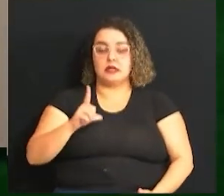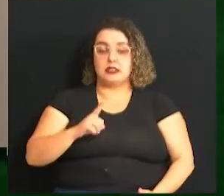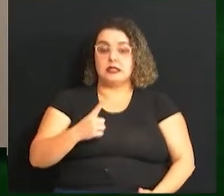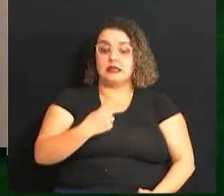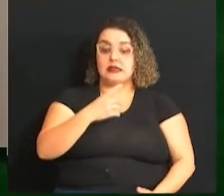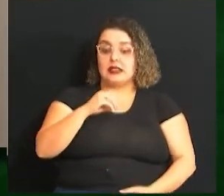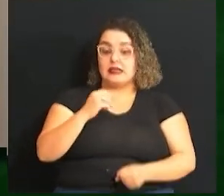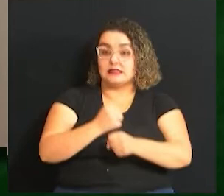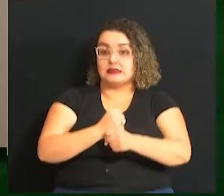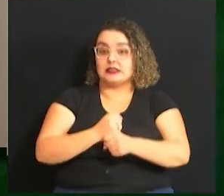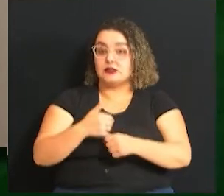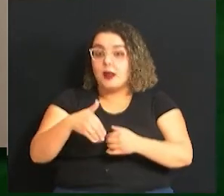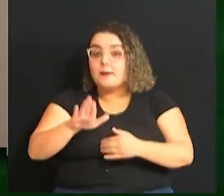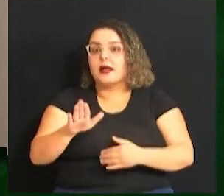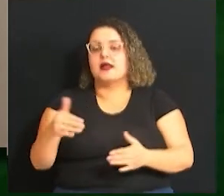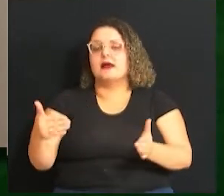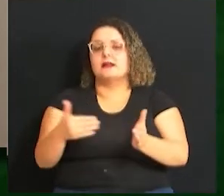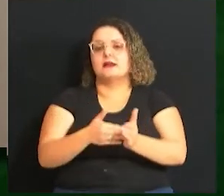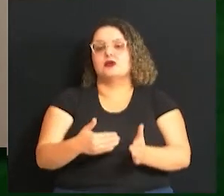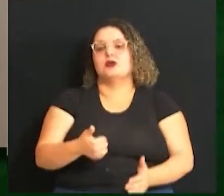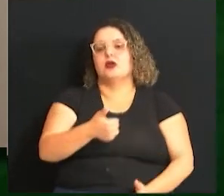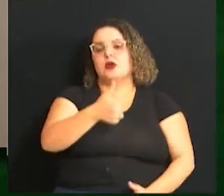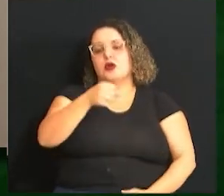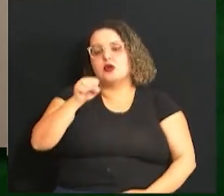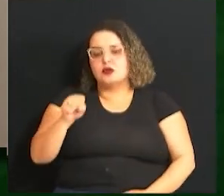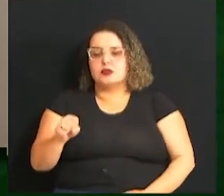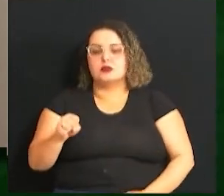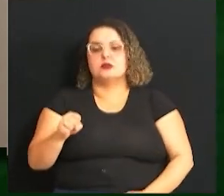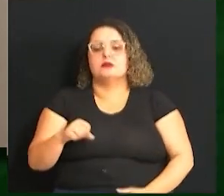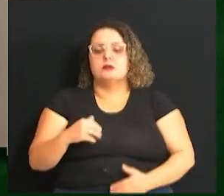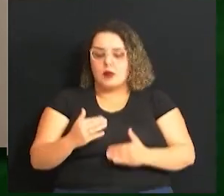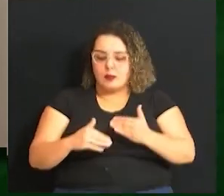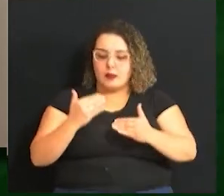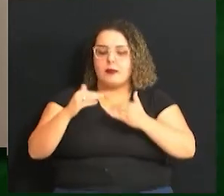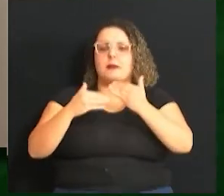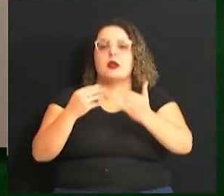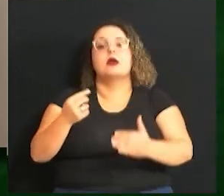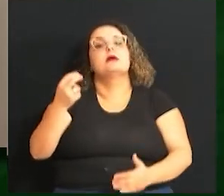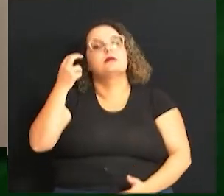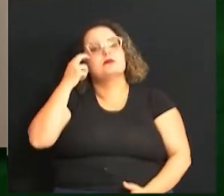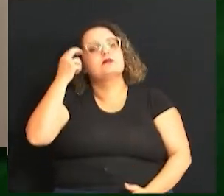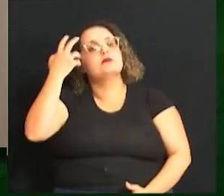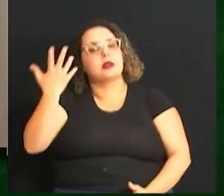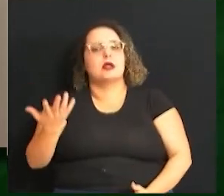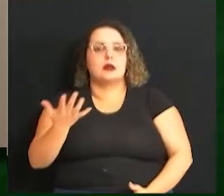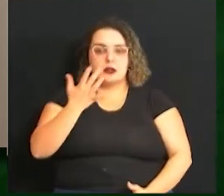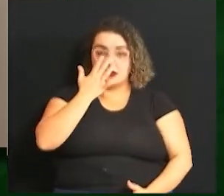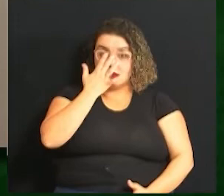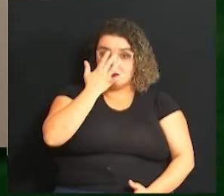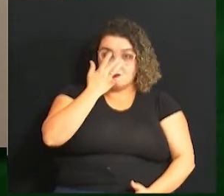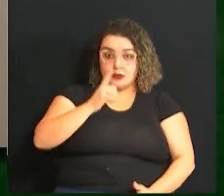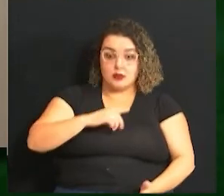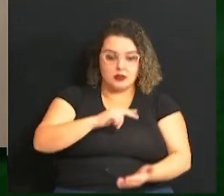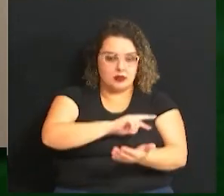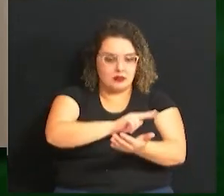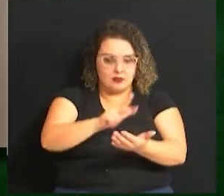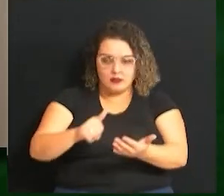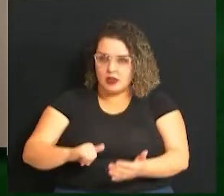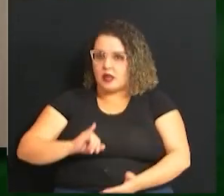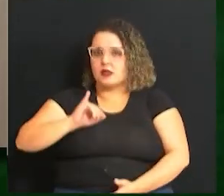ela vai ter 10 anos a mais, até chegar aos 18, para desenvolver essa inteligência. Ela vai